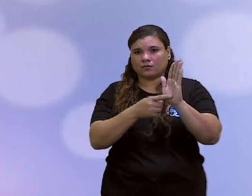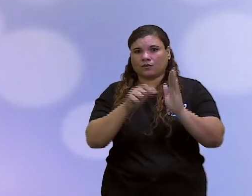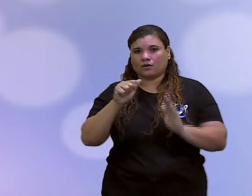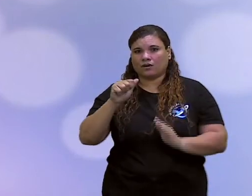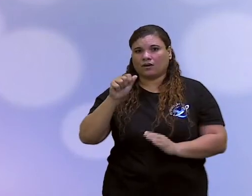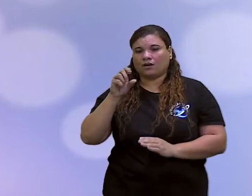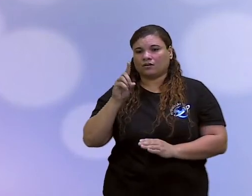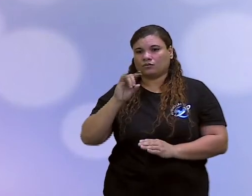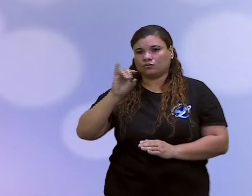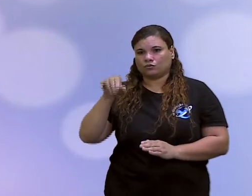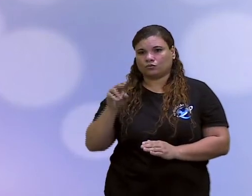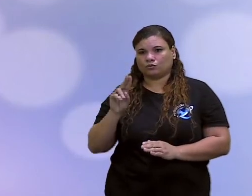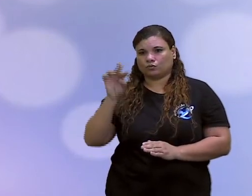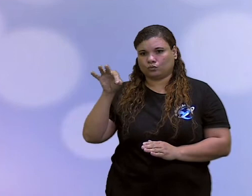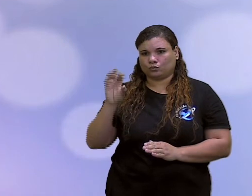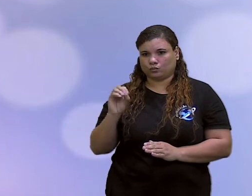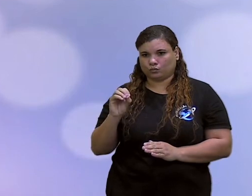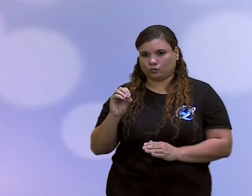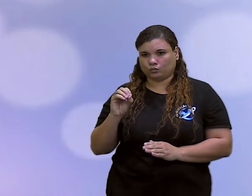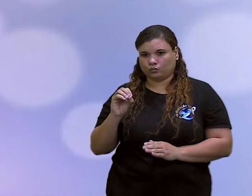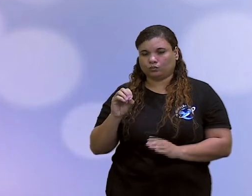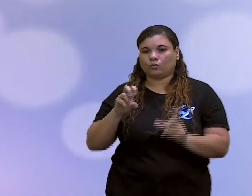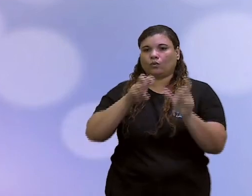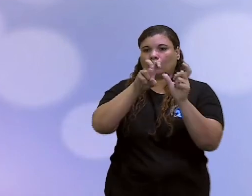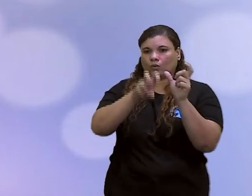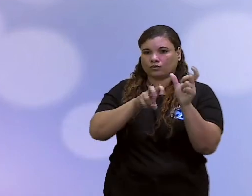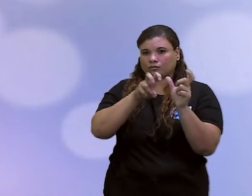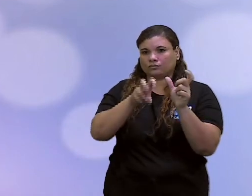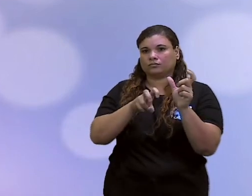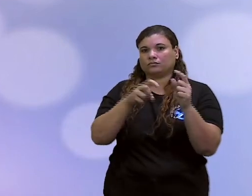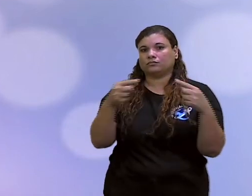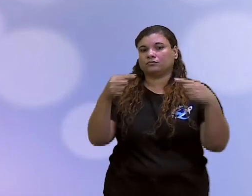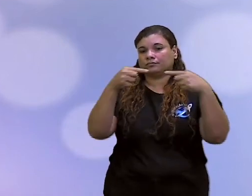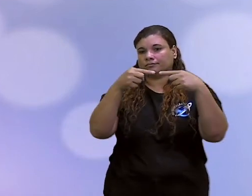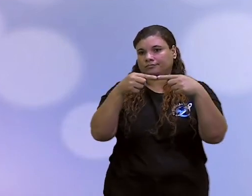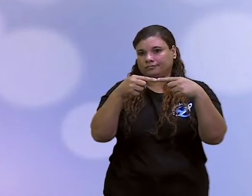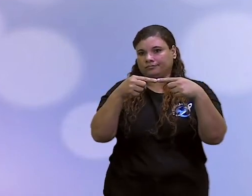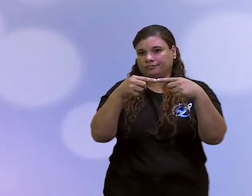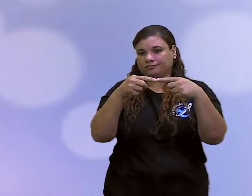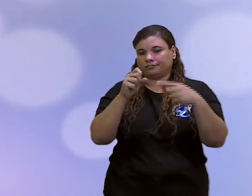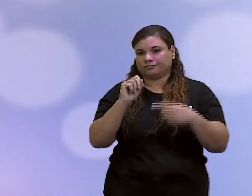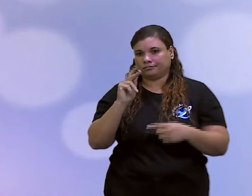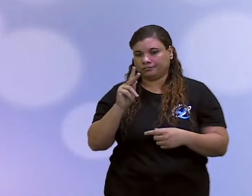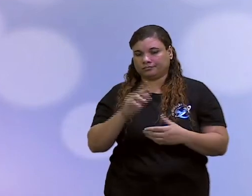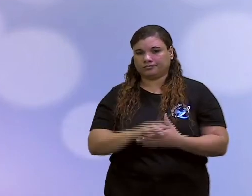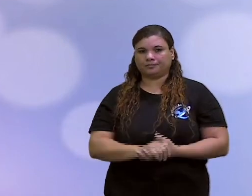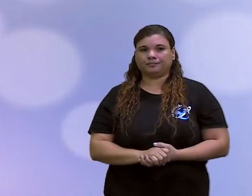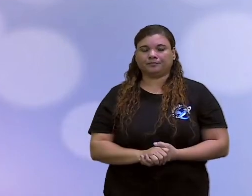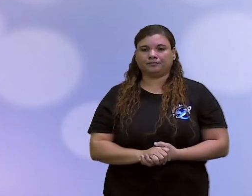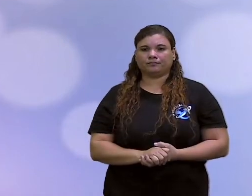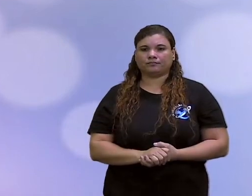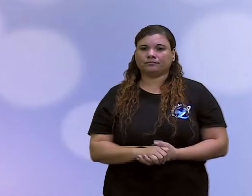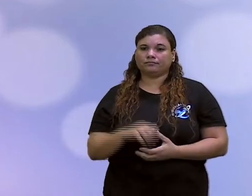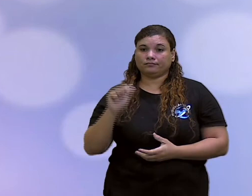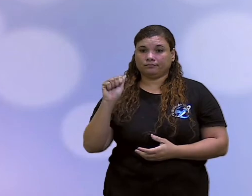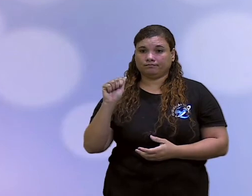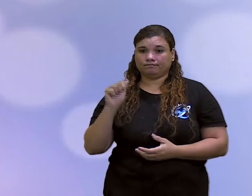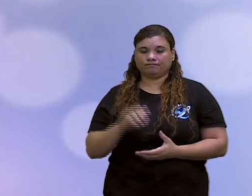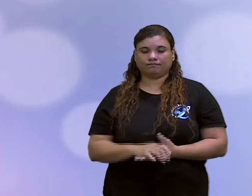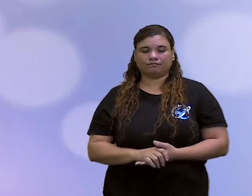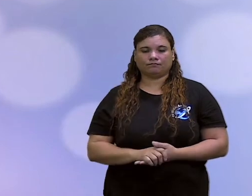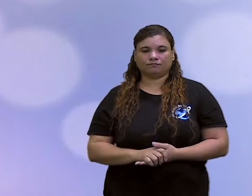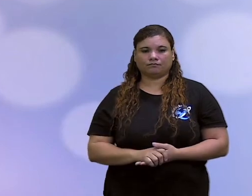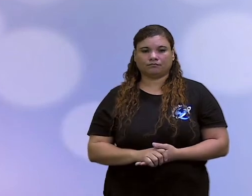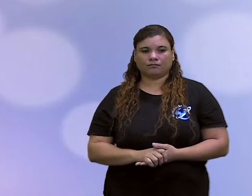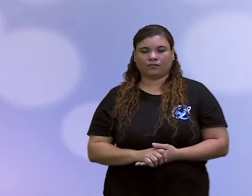de finalidade. Isso, finalidade. Então vamos observar. Letra A. Por fim,